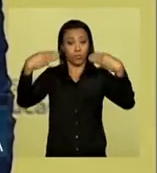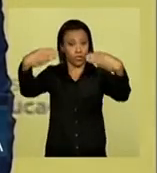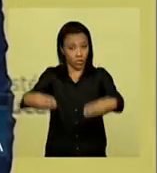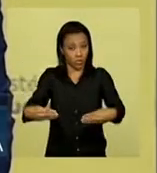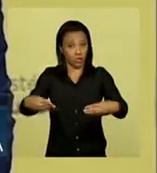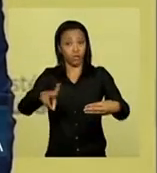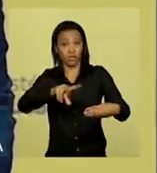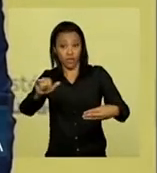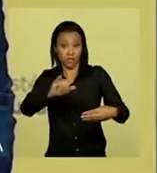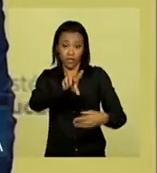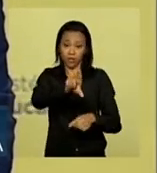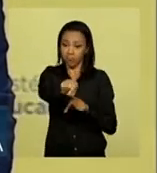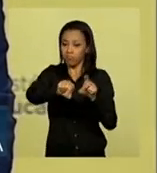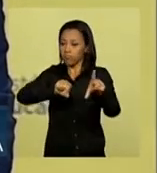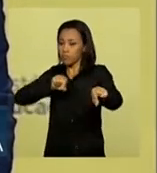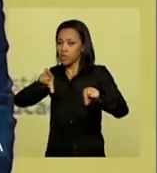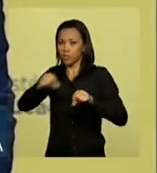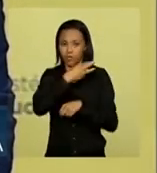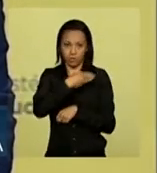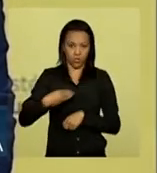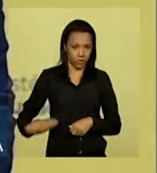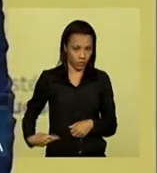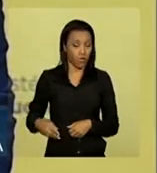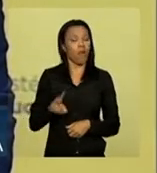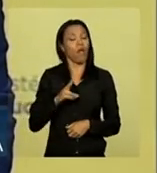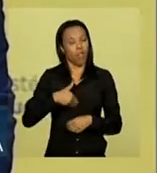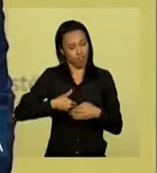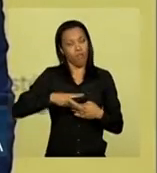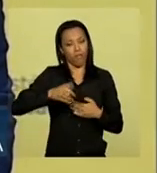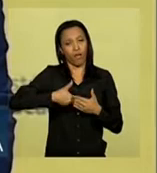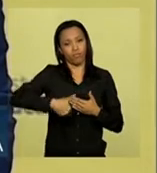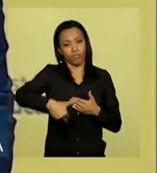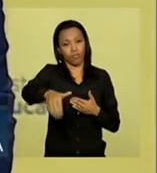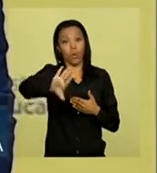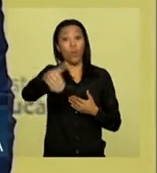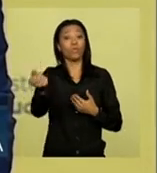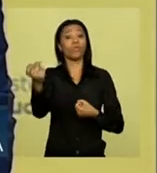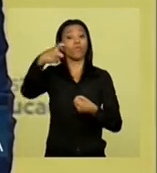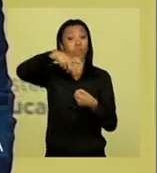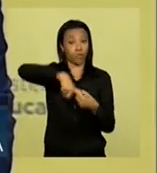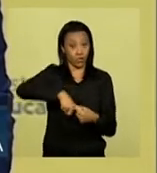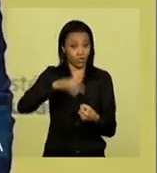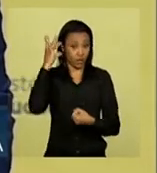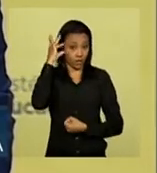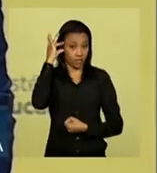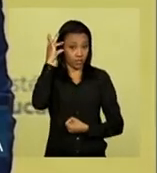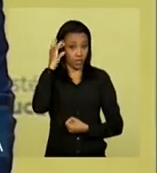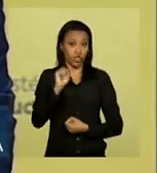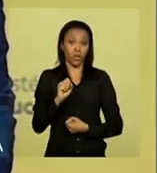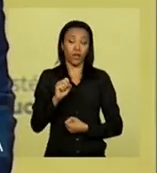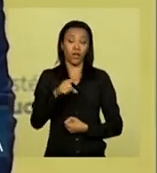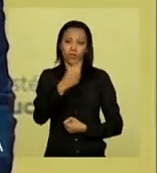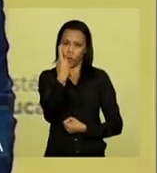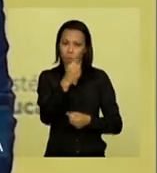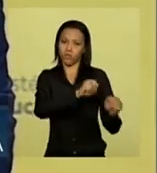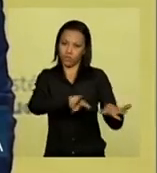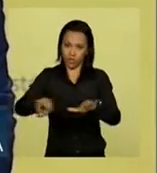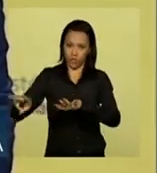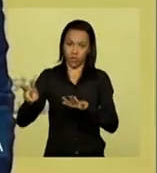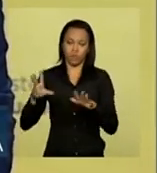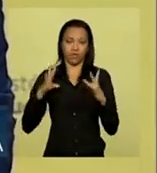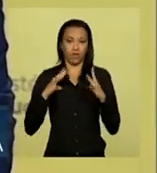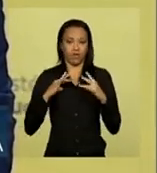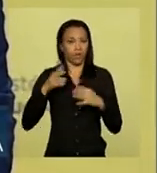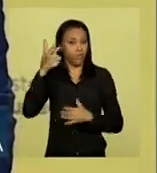ministros serão candidatos e ela disse que o fará quando retornasse agora o replantio em uma semana e